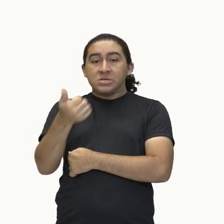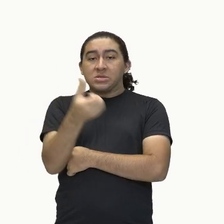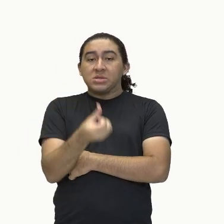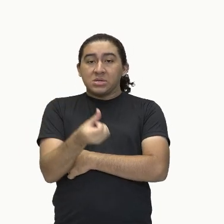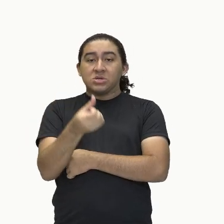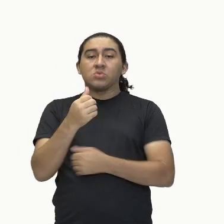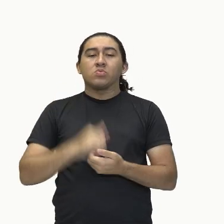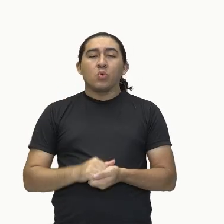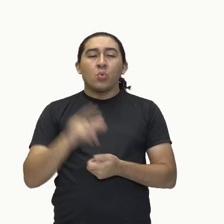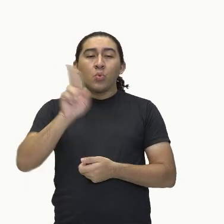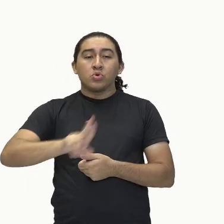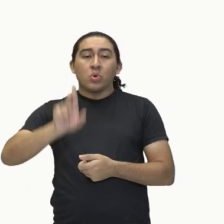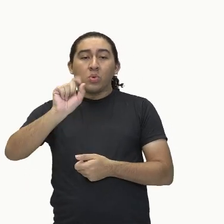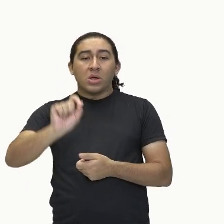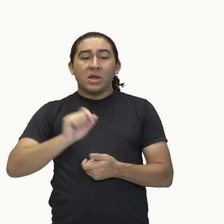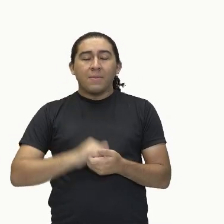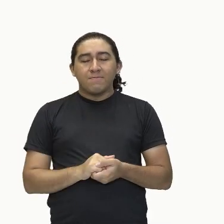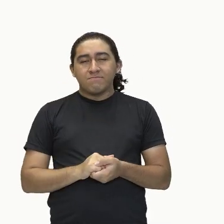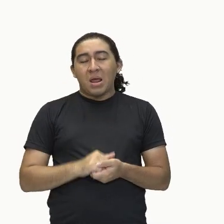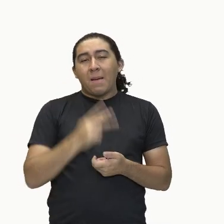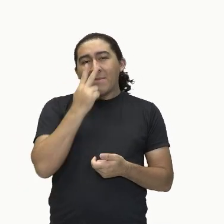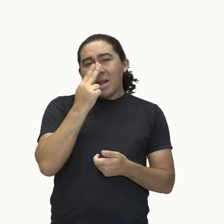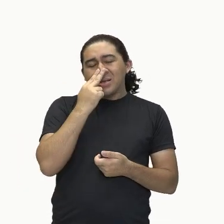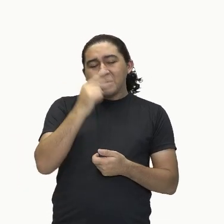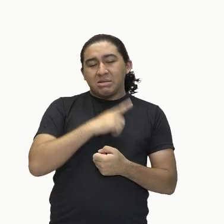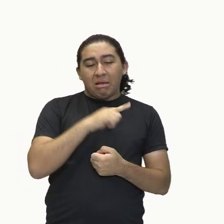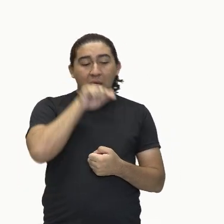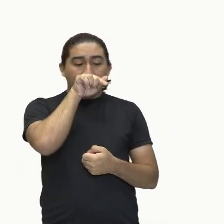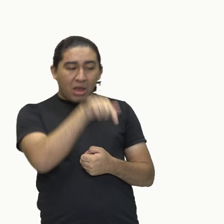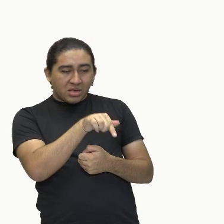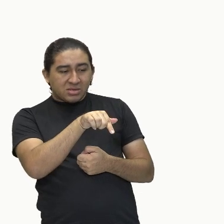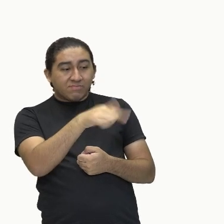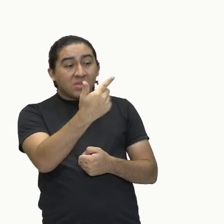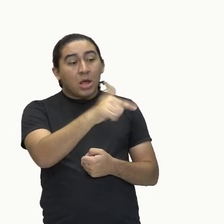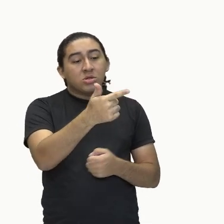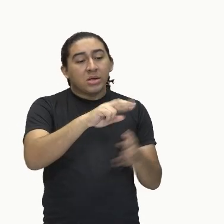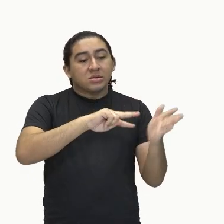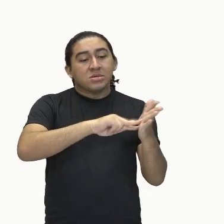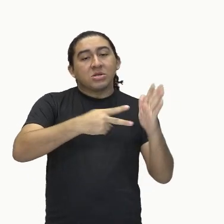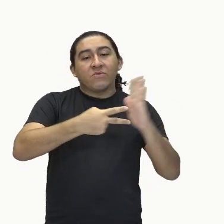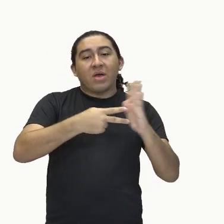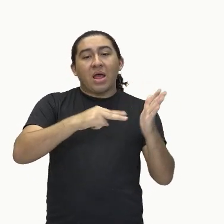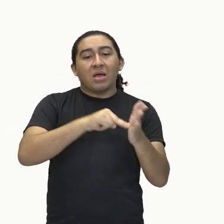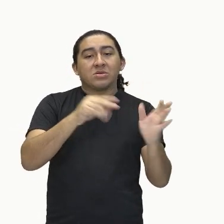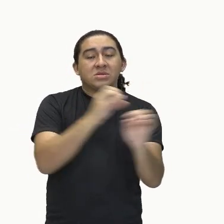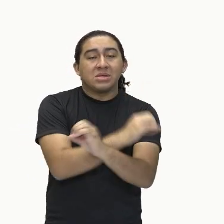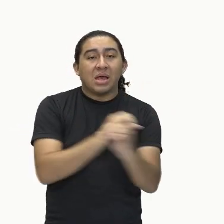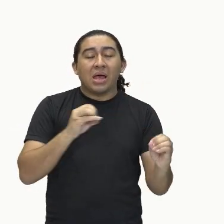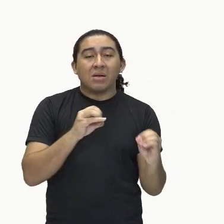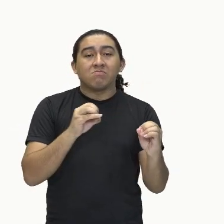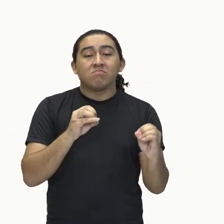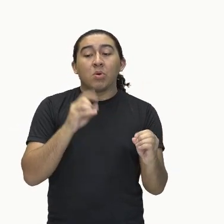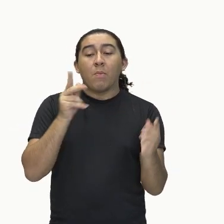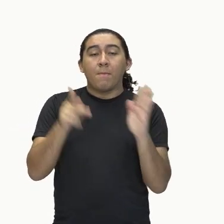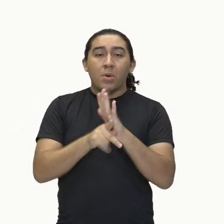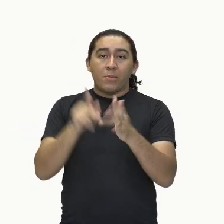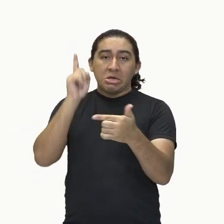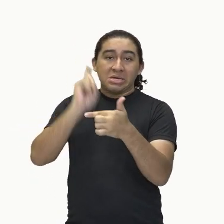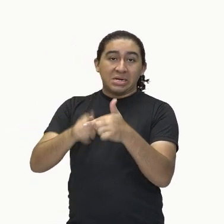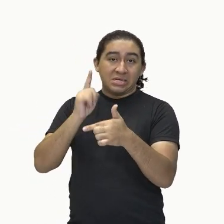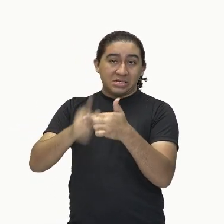1916, usou a falta de significado, no sense, como crítica à